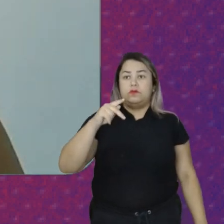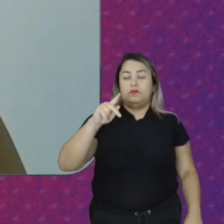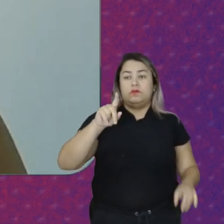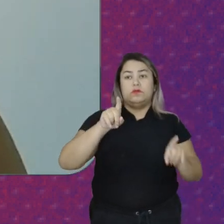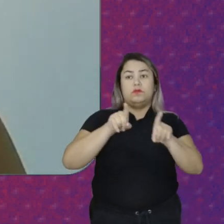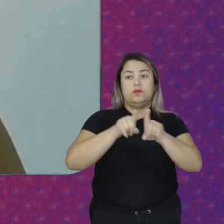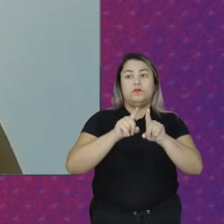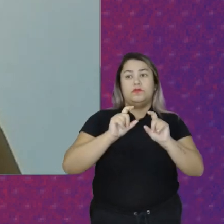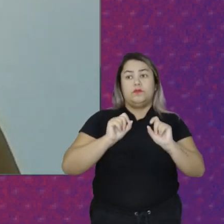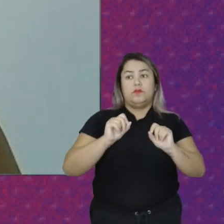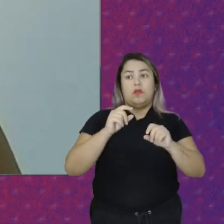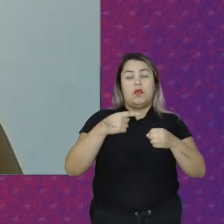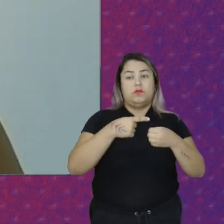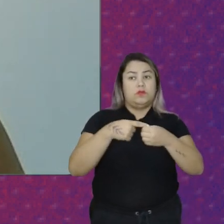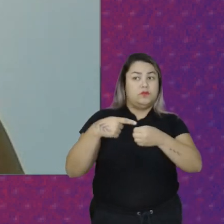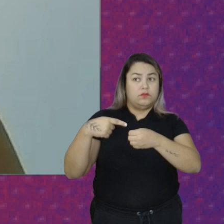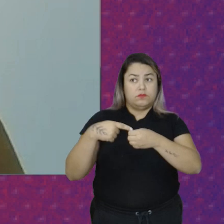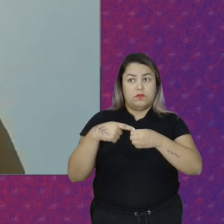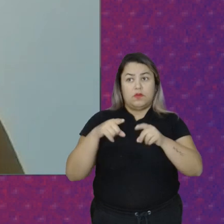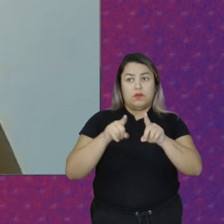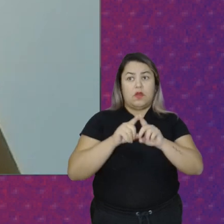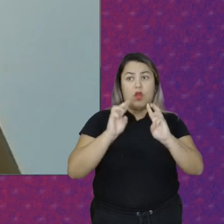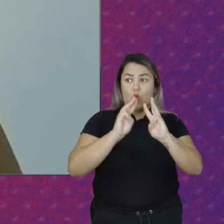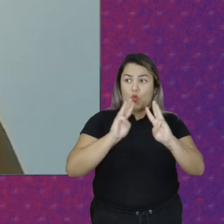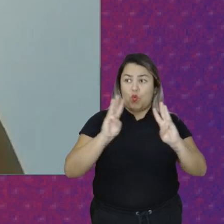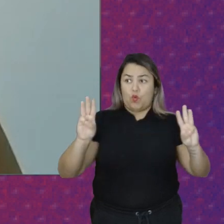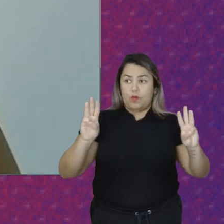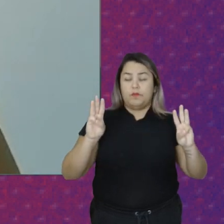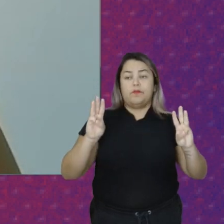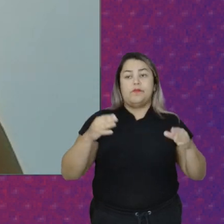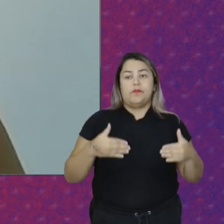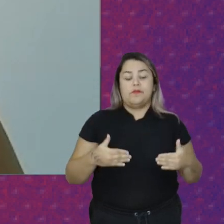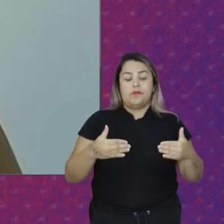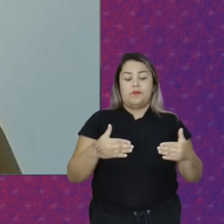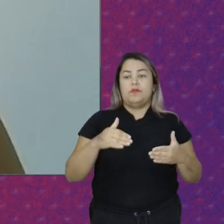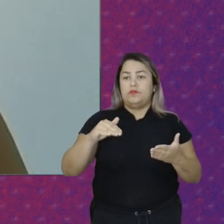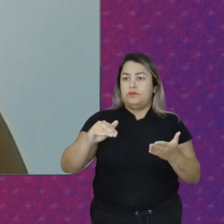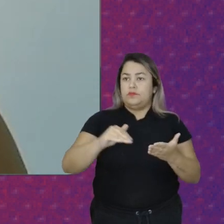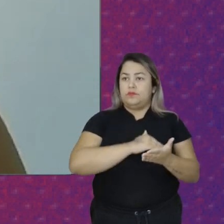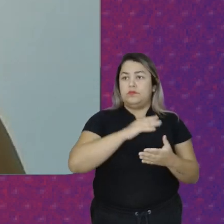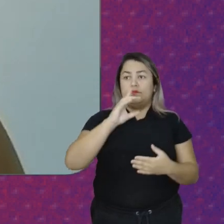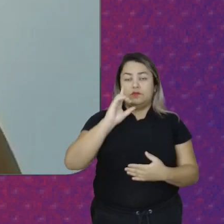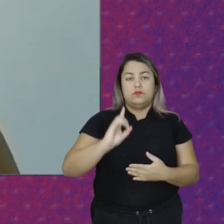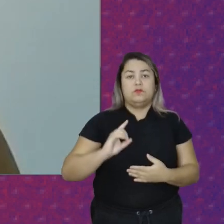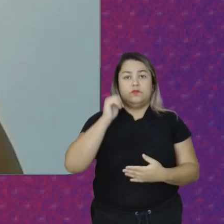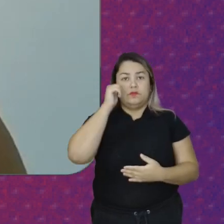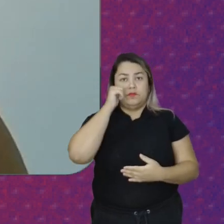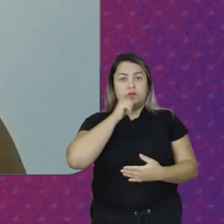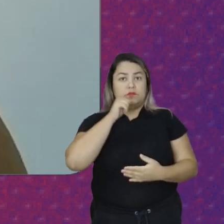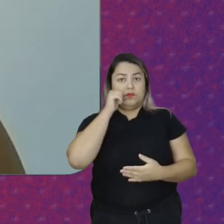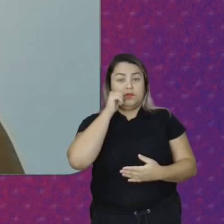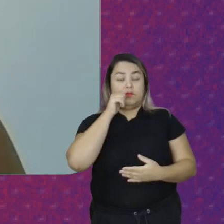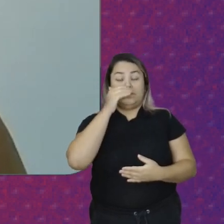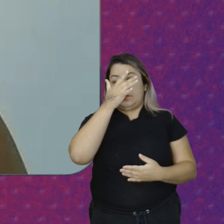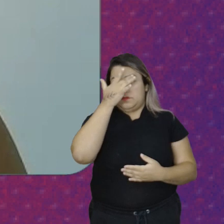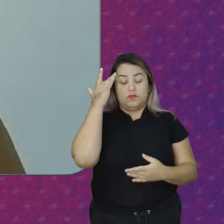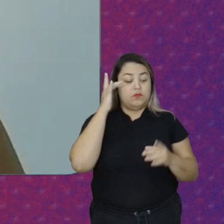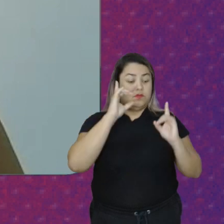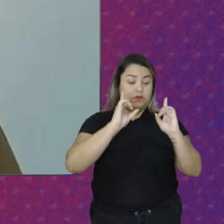Humanos e da Cidadania, que é nosso Ministério, a Secretaria Nacional de Direitos da Pessoa com Deficiência, tem um apoio institucional